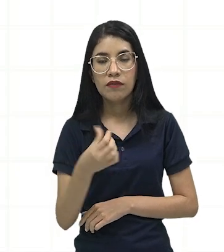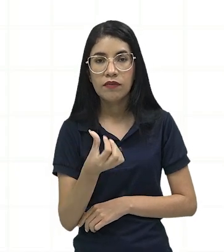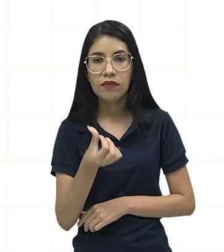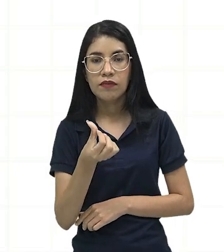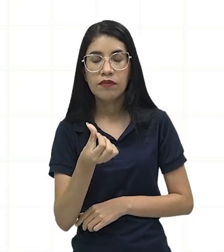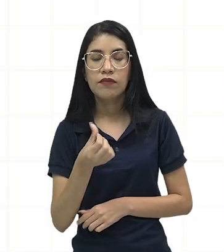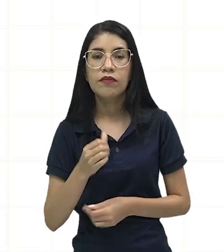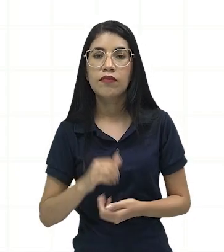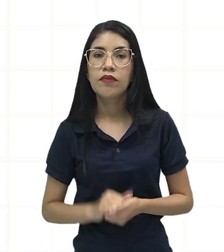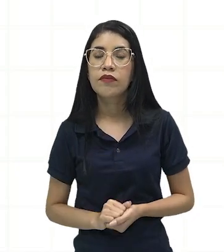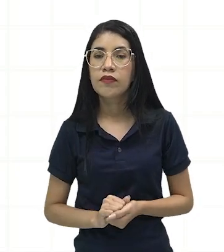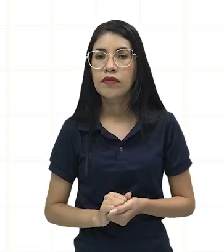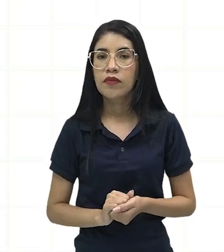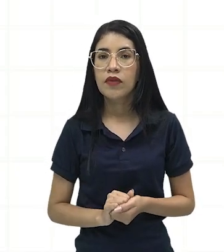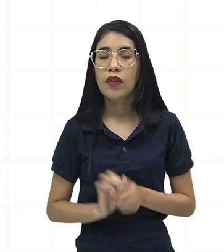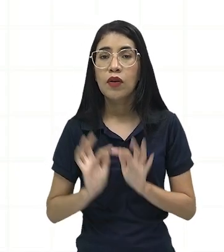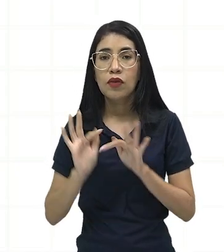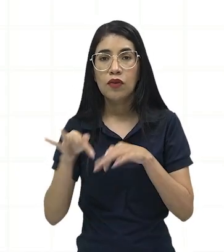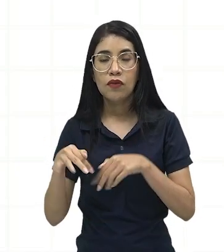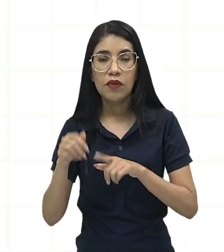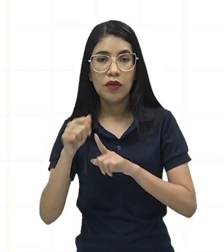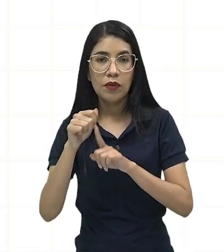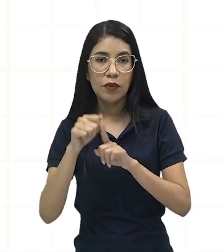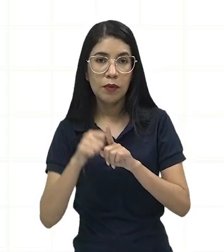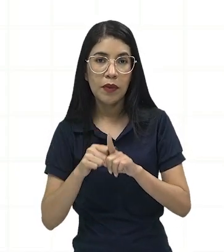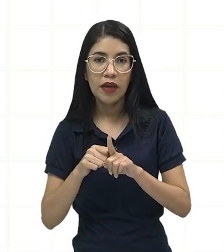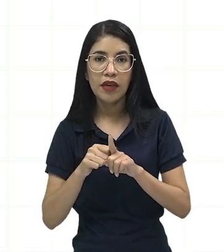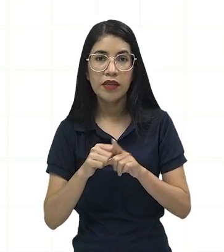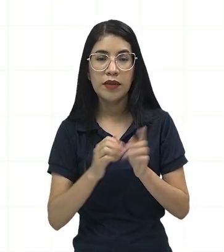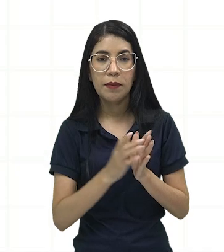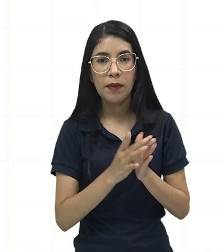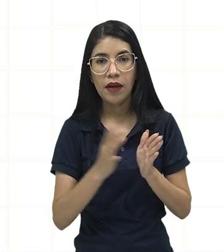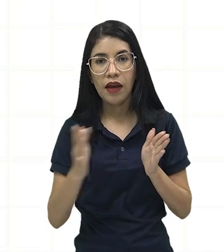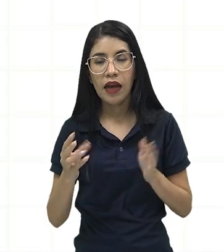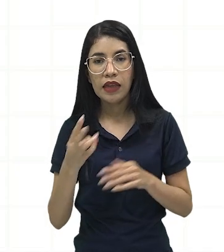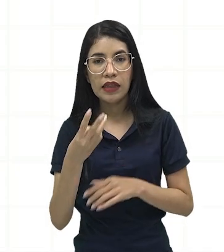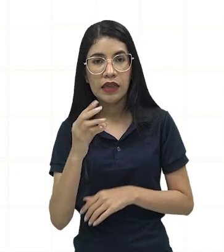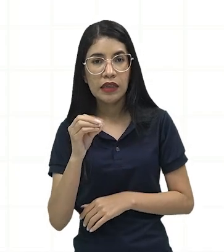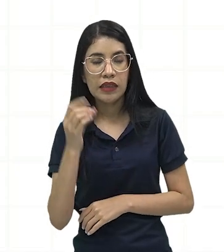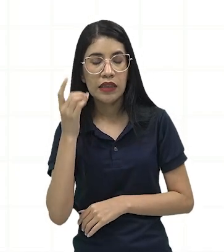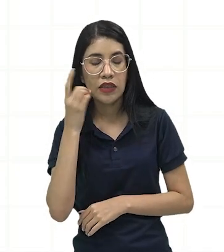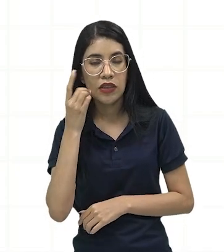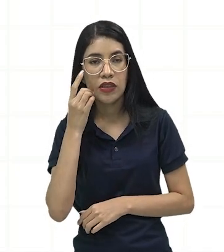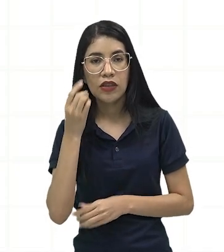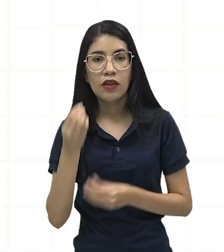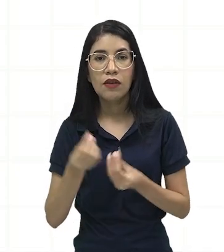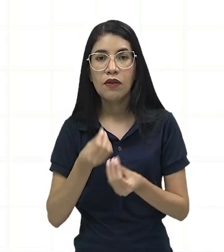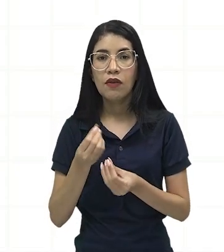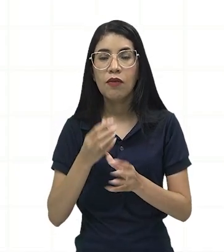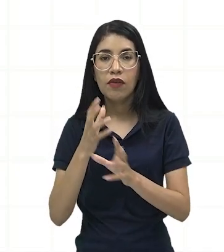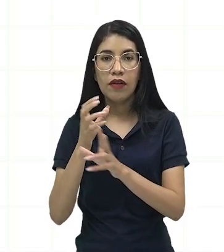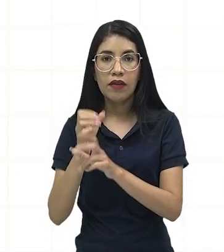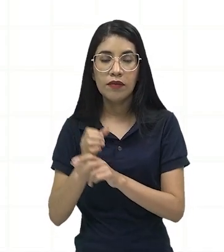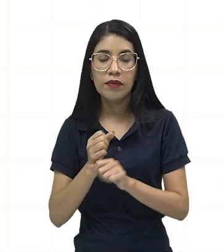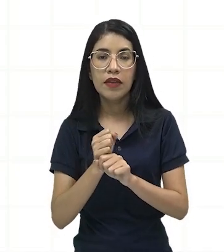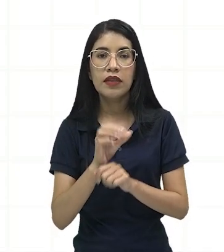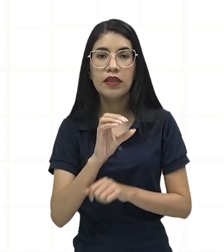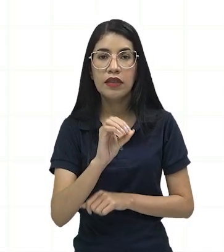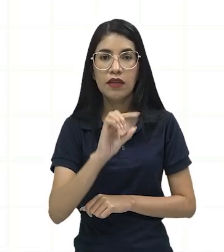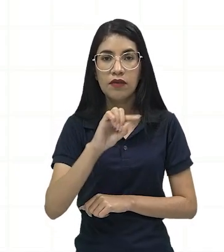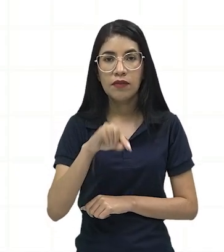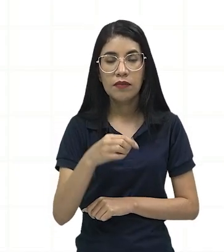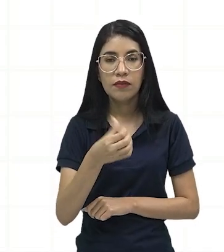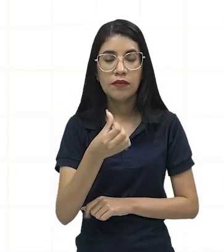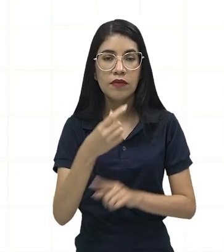0,6. No final de um mês, ou seja, depois de 30 dias, como é que vai ficar? 0,6